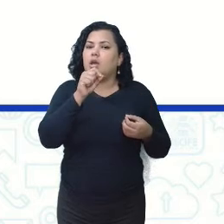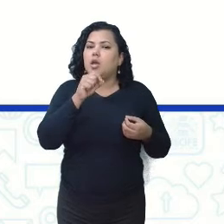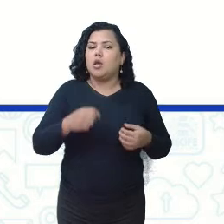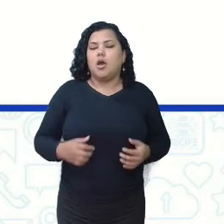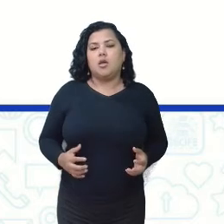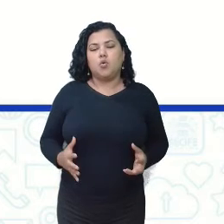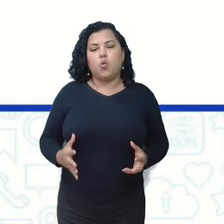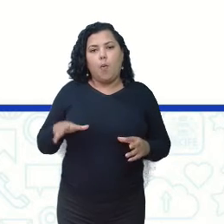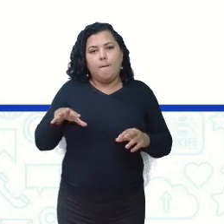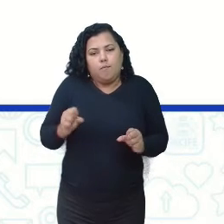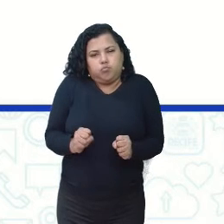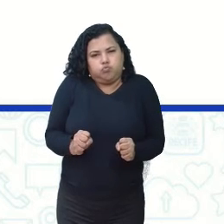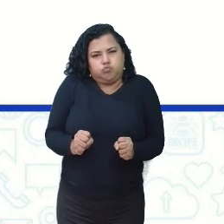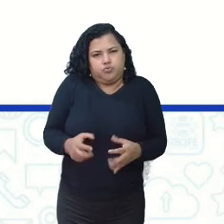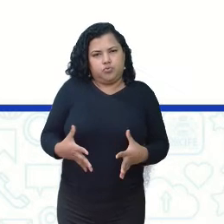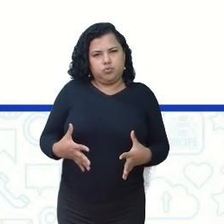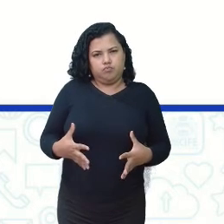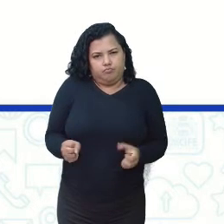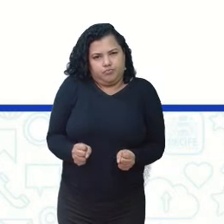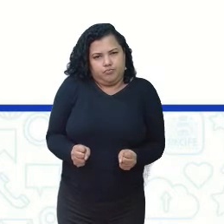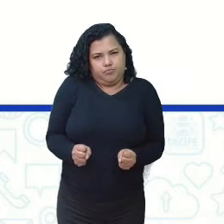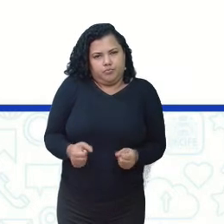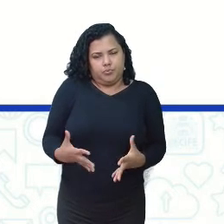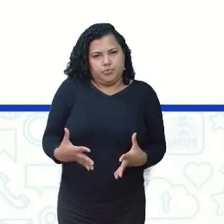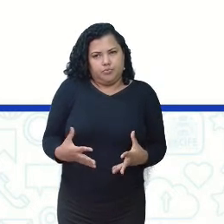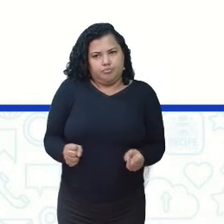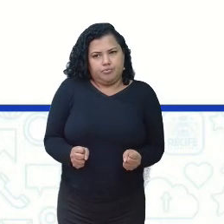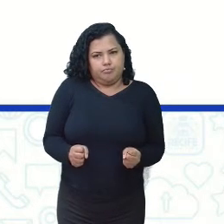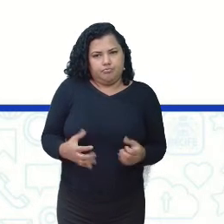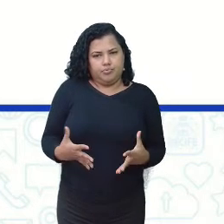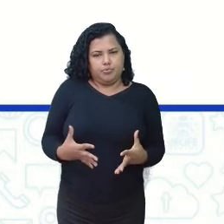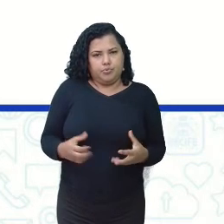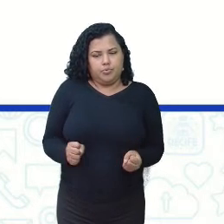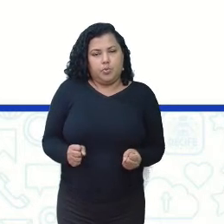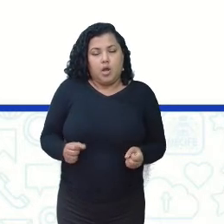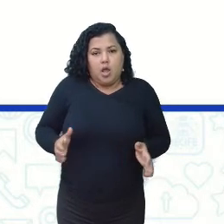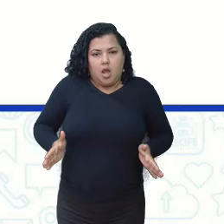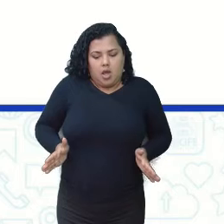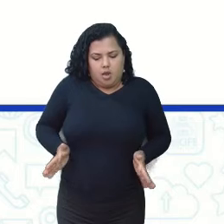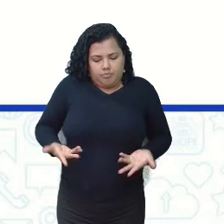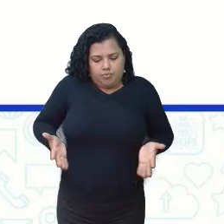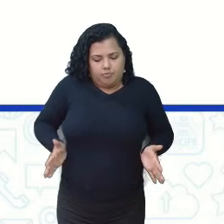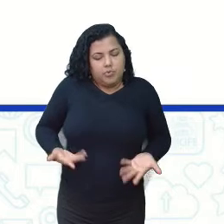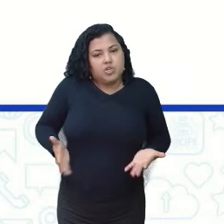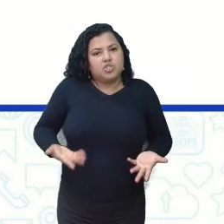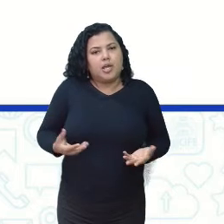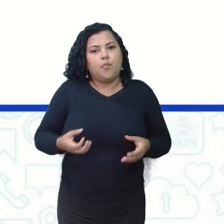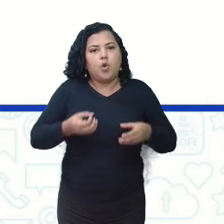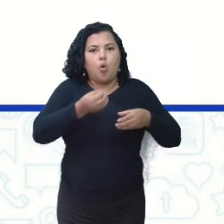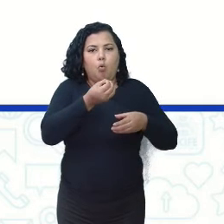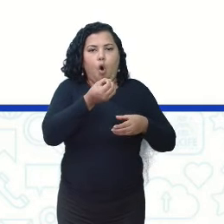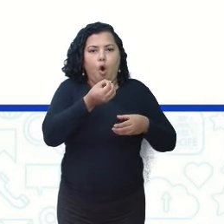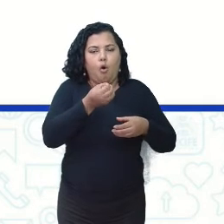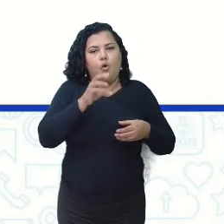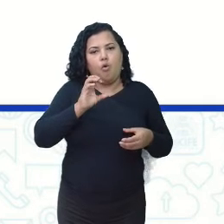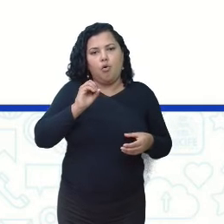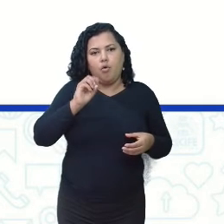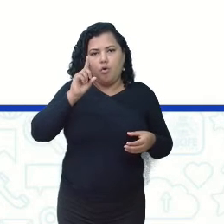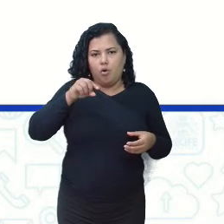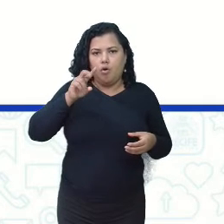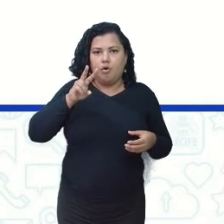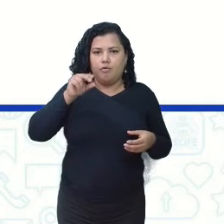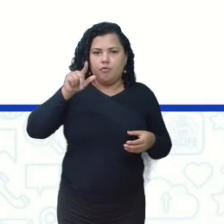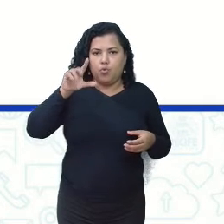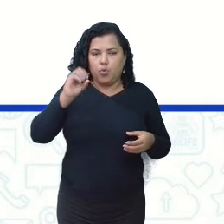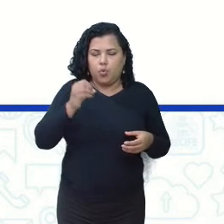contração muscular e o batimento dos cílios que conduzem o ovócito do ovário até o útero.